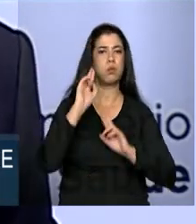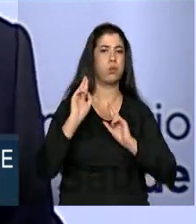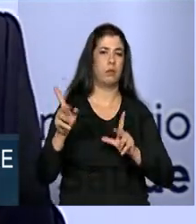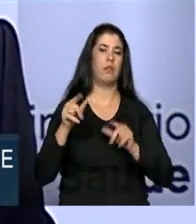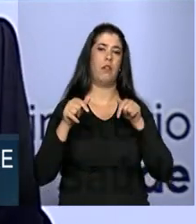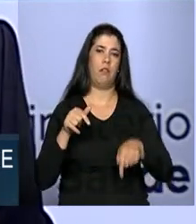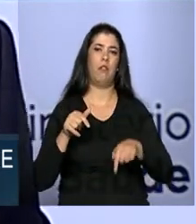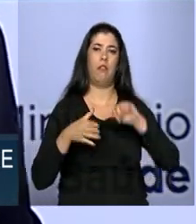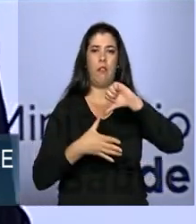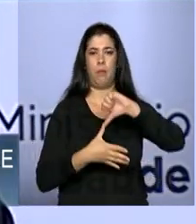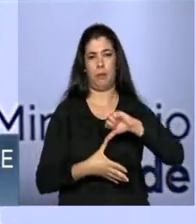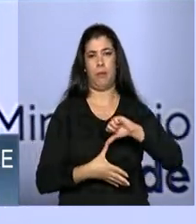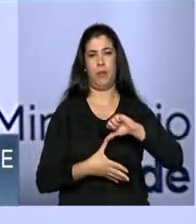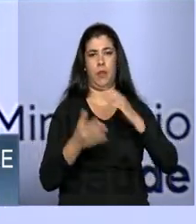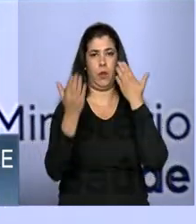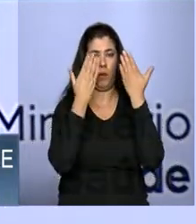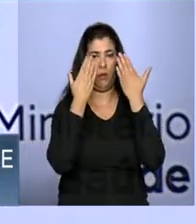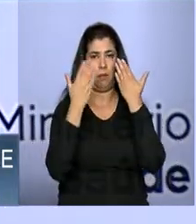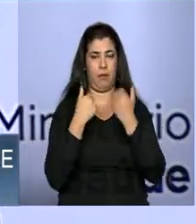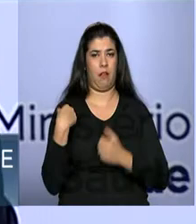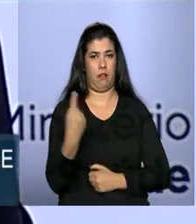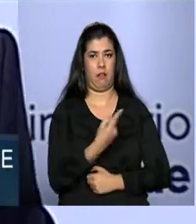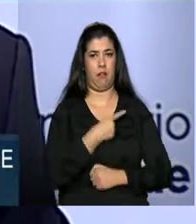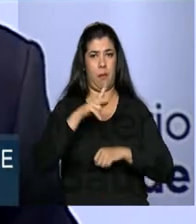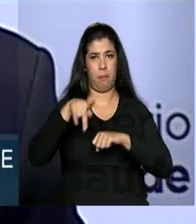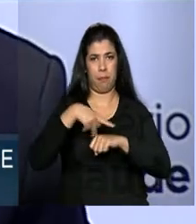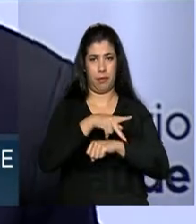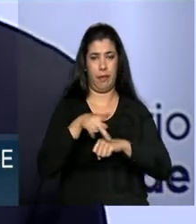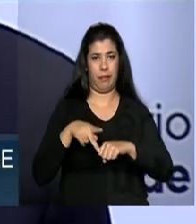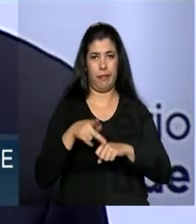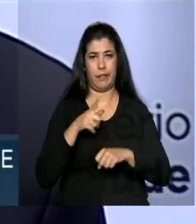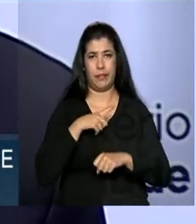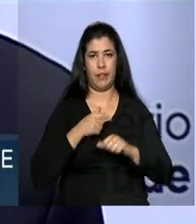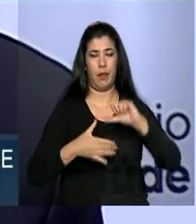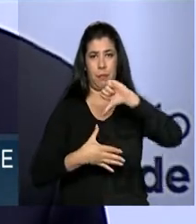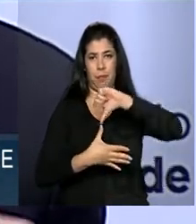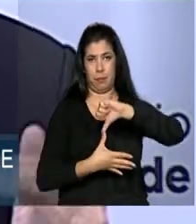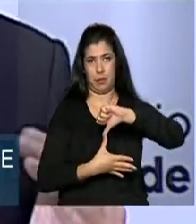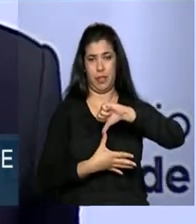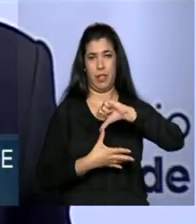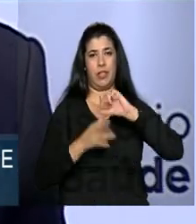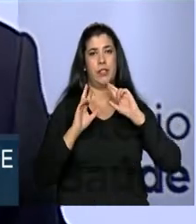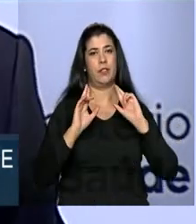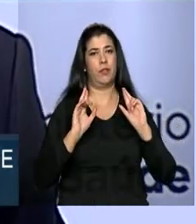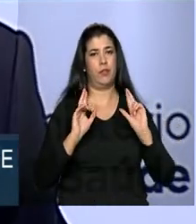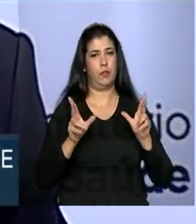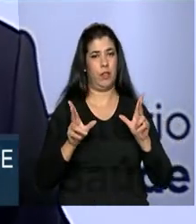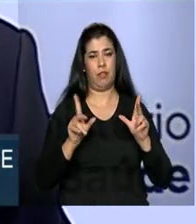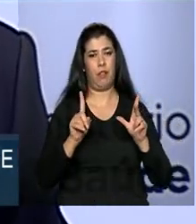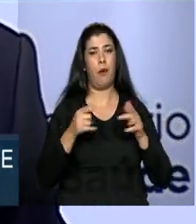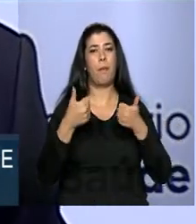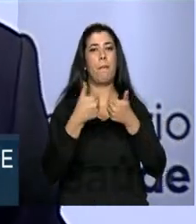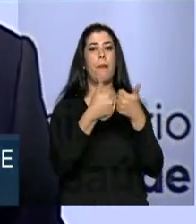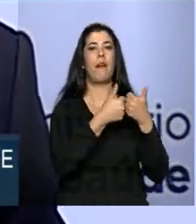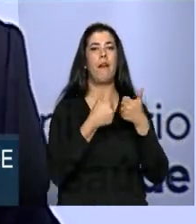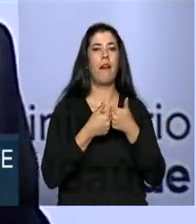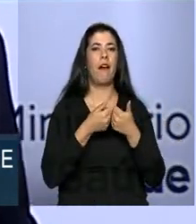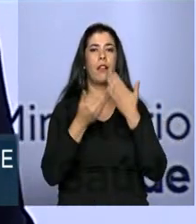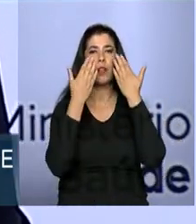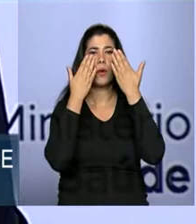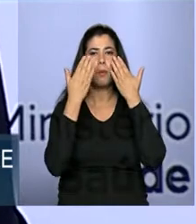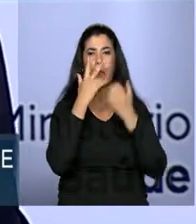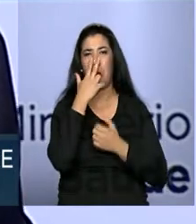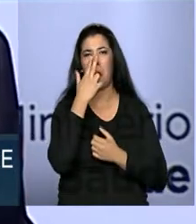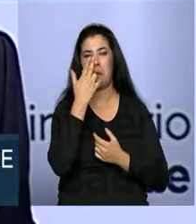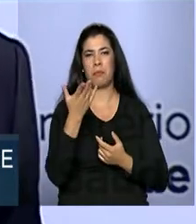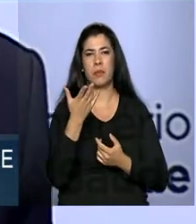distintos. Mas quando a gente compara com os nossos vizinhos aqui da América do Sul, nós estamos falando de realidades mais próximas. E a gente vê que a gente está, de fato,